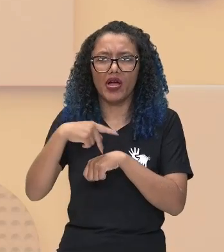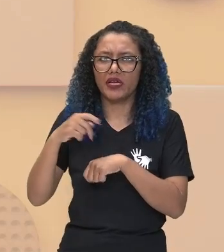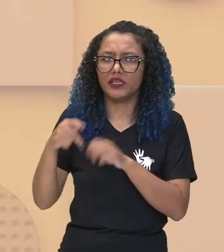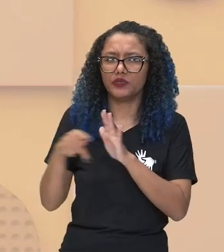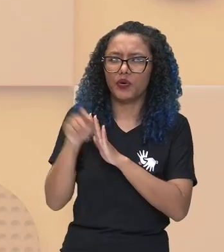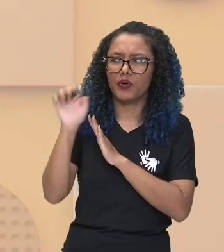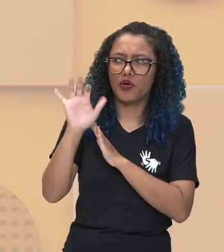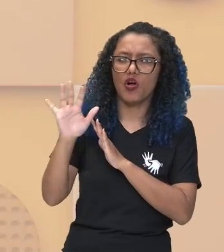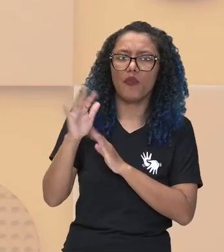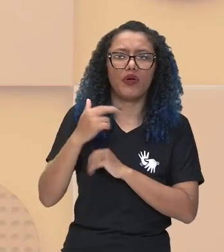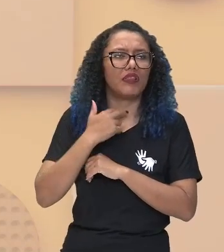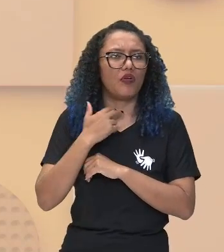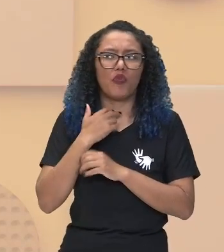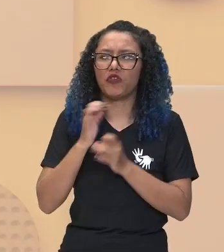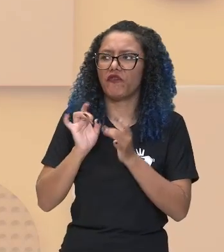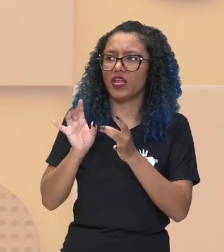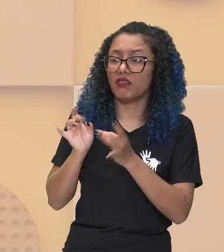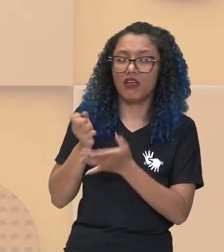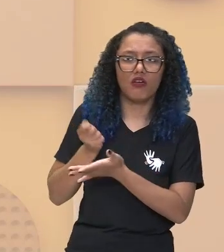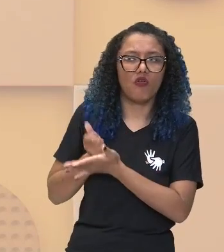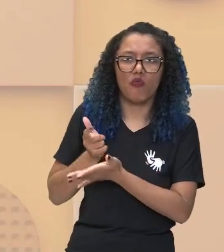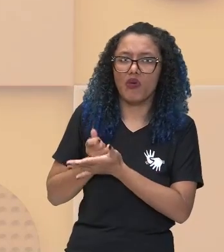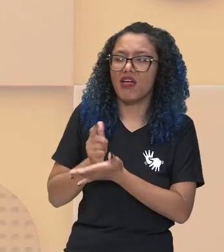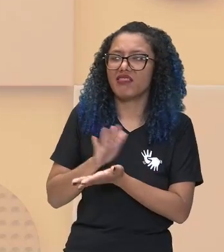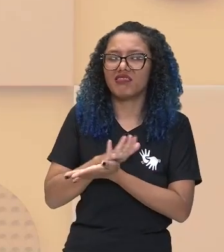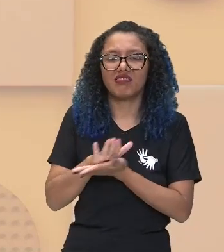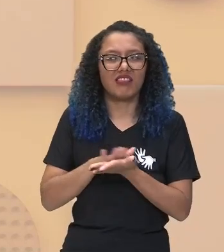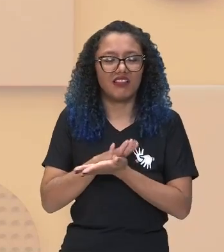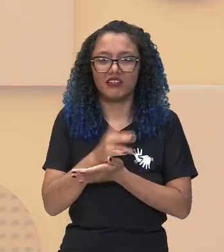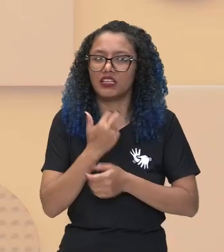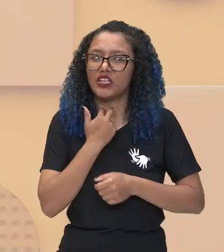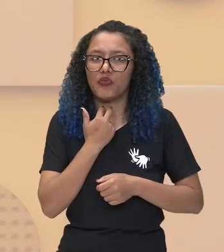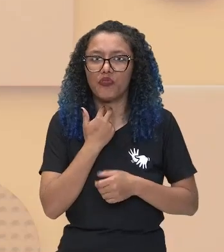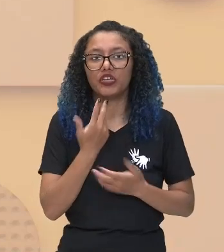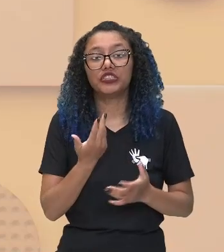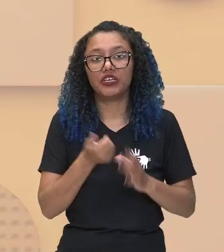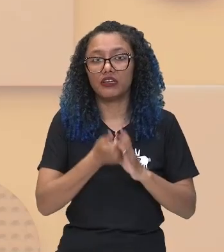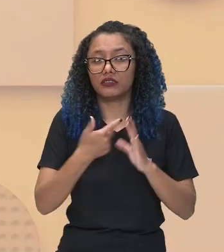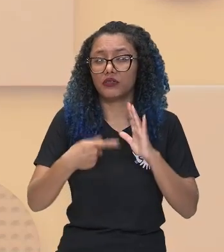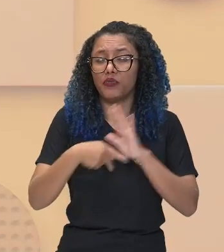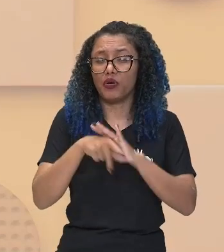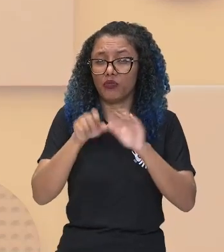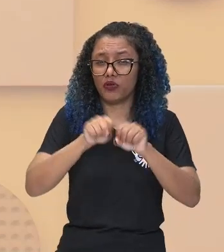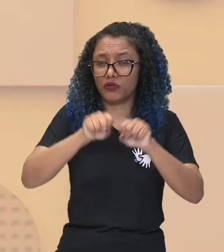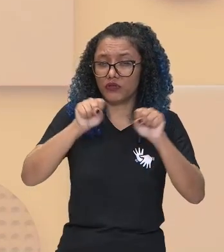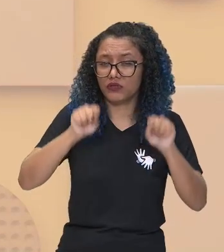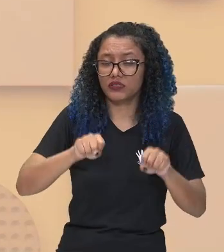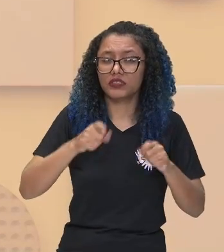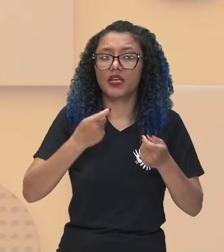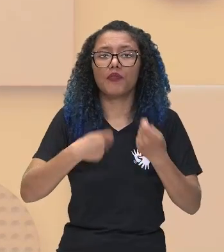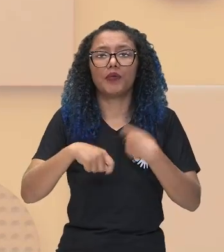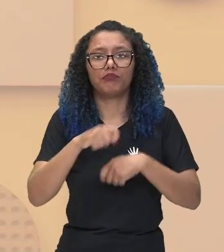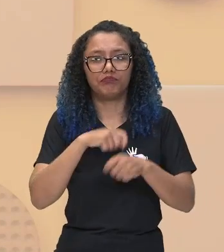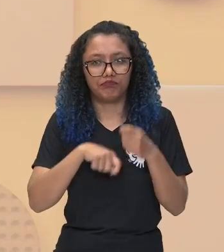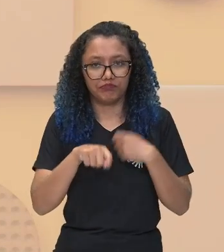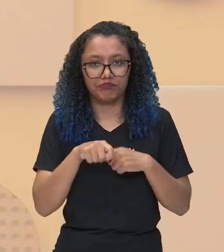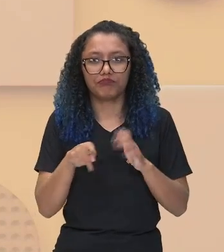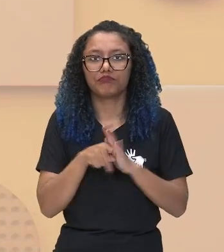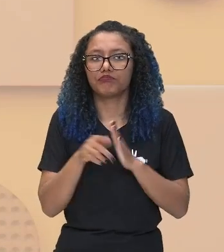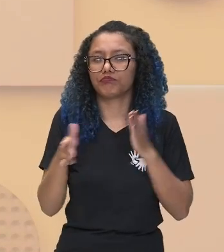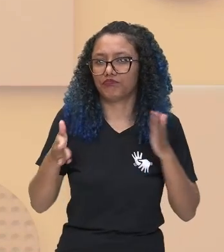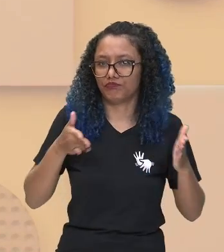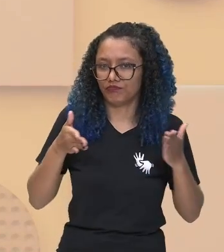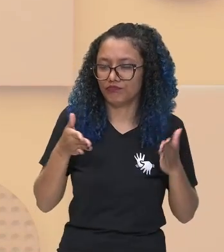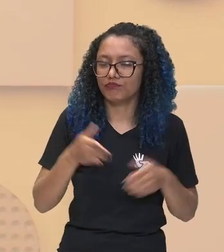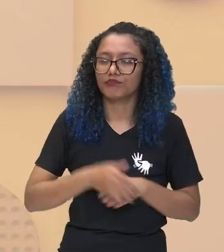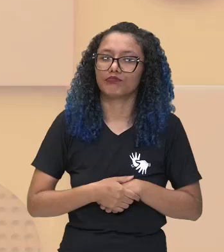europeu, por conta desse pacto colonial, que é uma das características da política mercantilista adotada neste período.